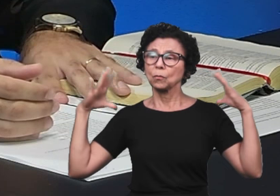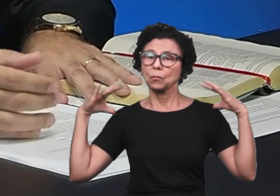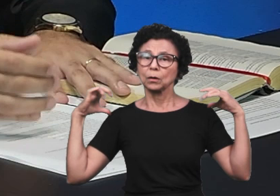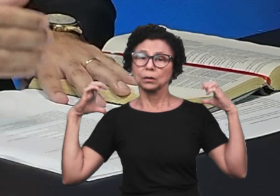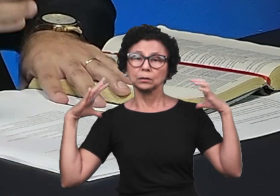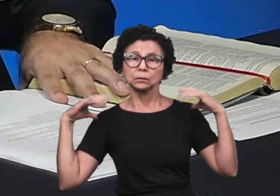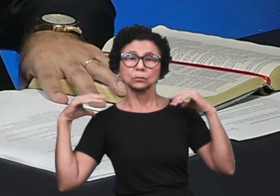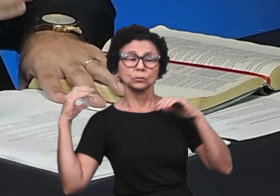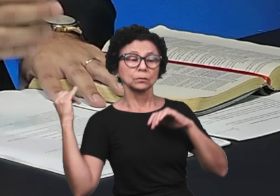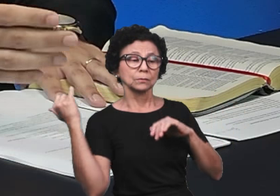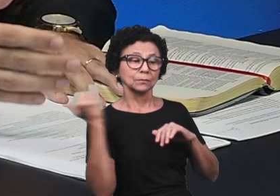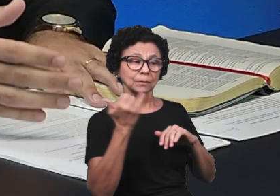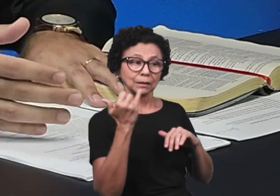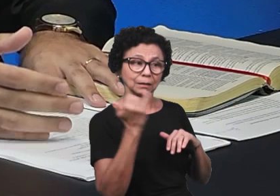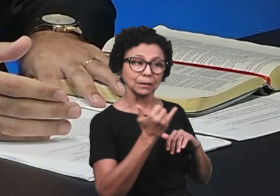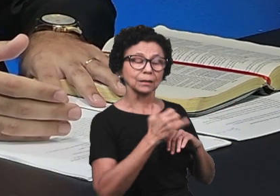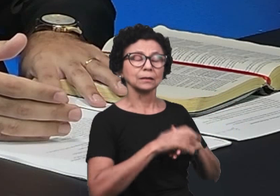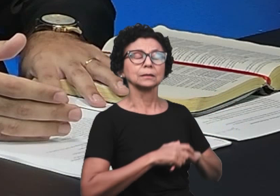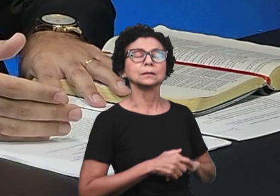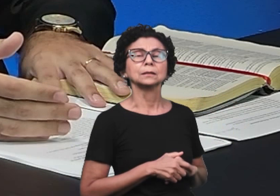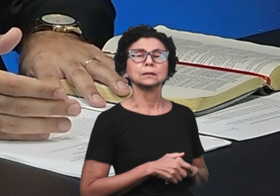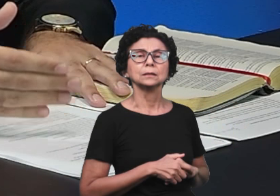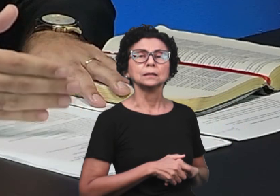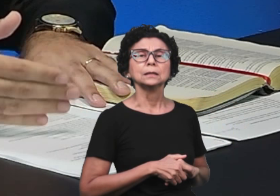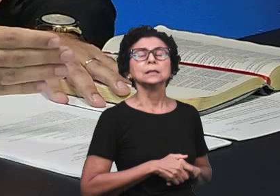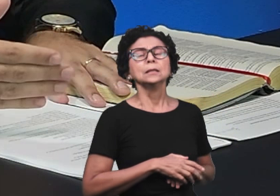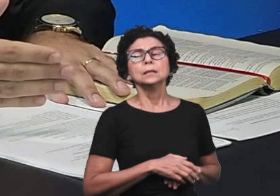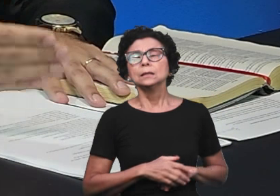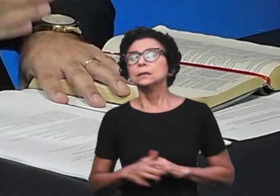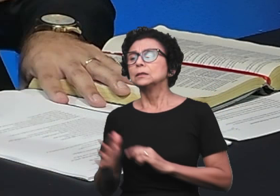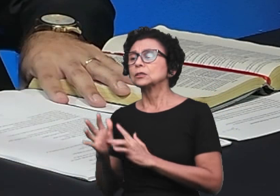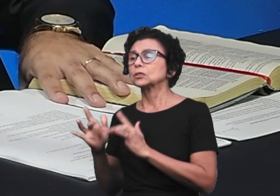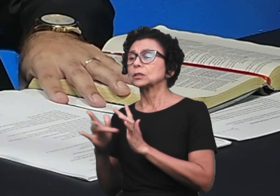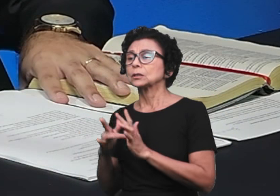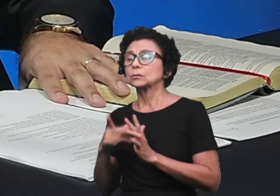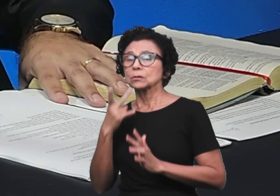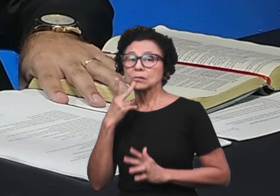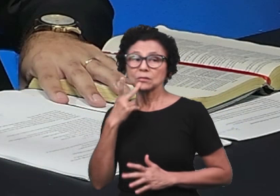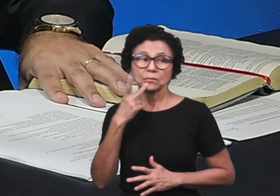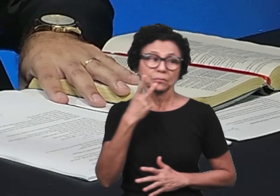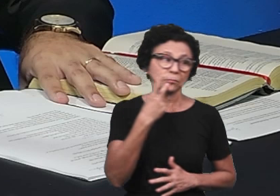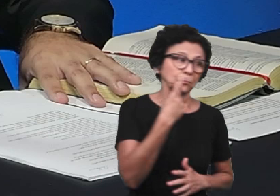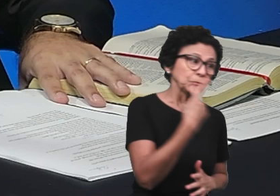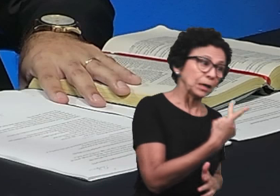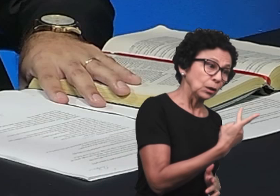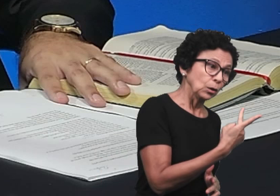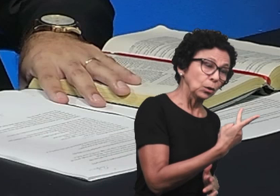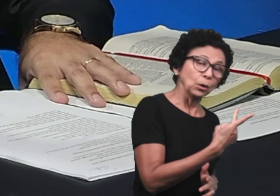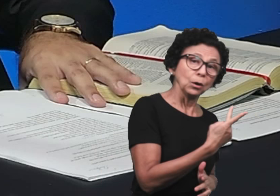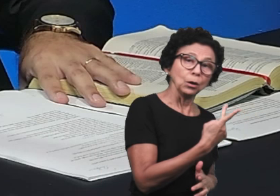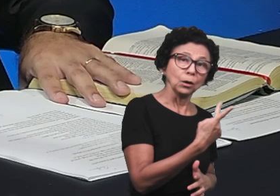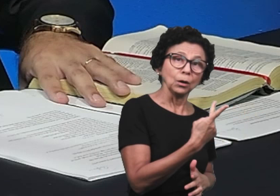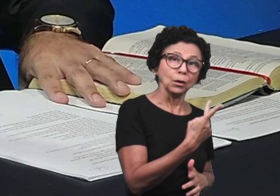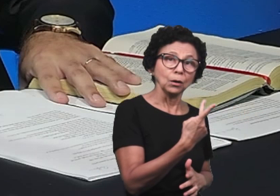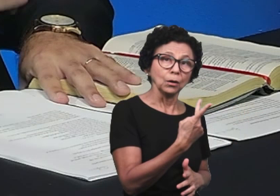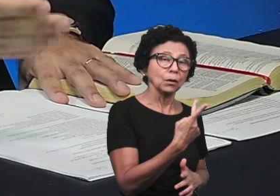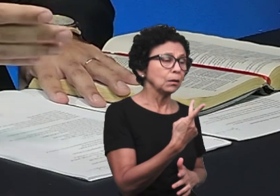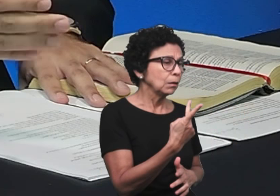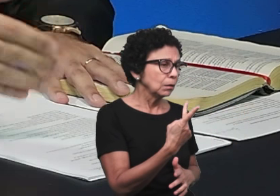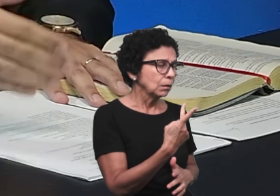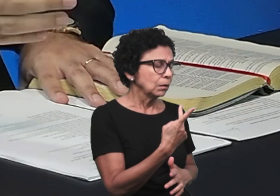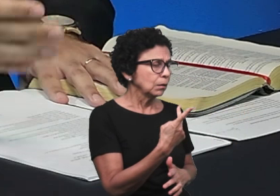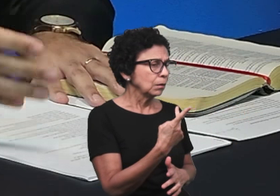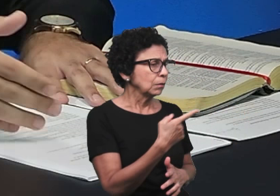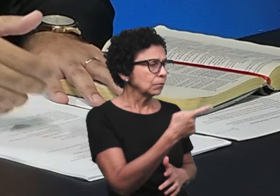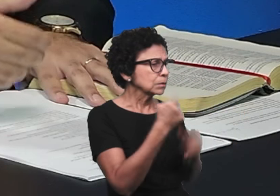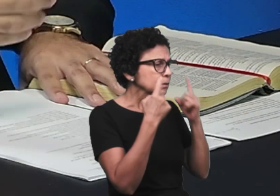ela, mesmo ouvindo a voz do Senhor, o Senhor falou com ela, ele se posicionou atrás dela e começou a falar: mas por que